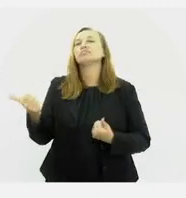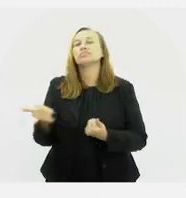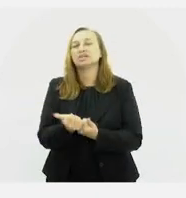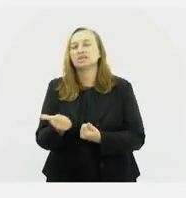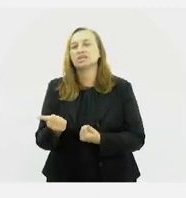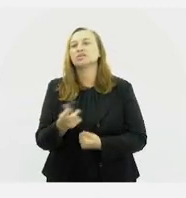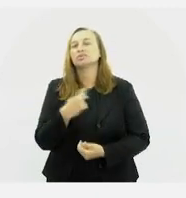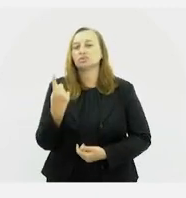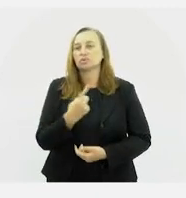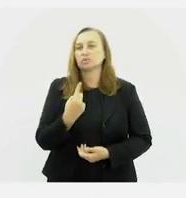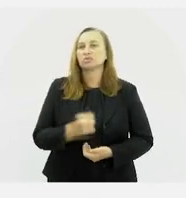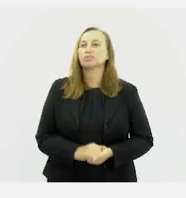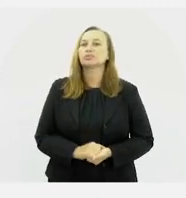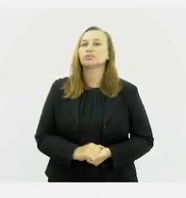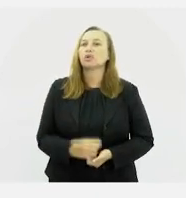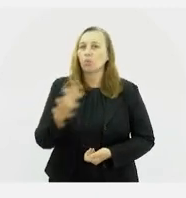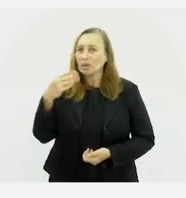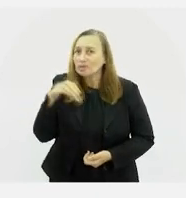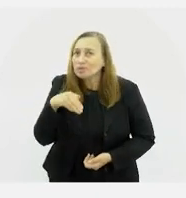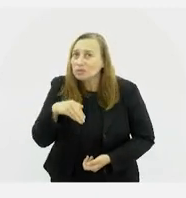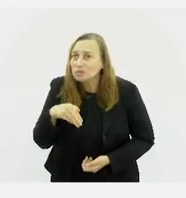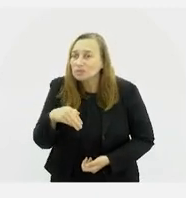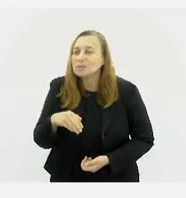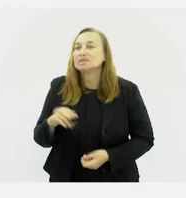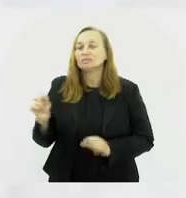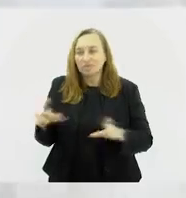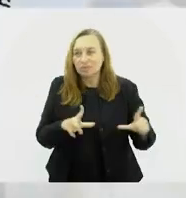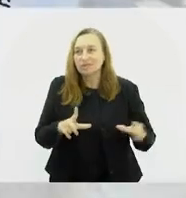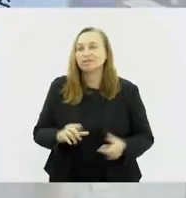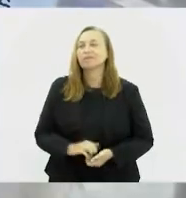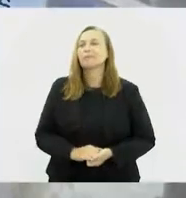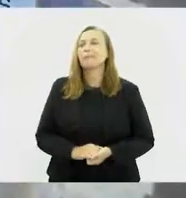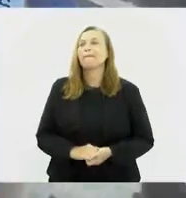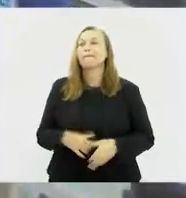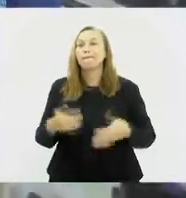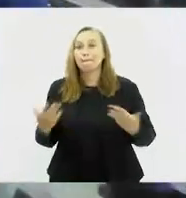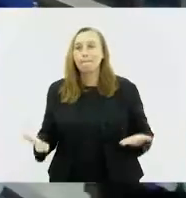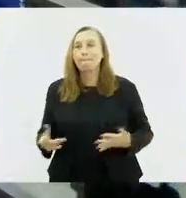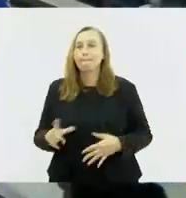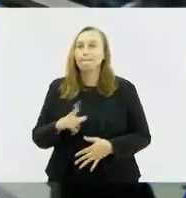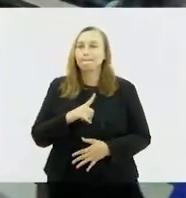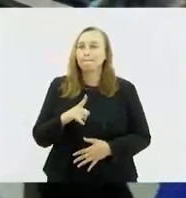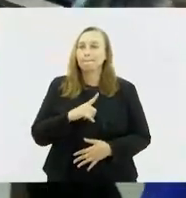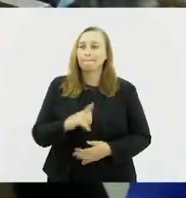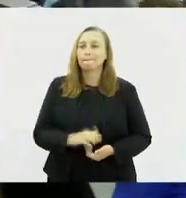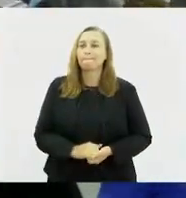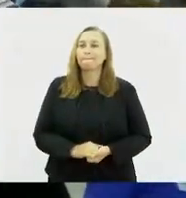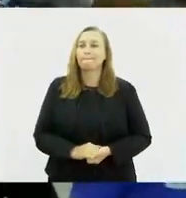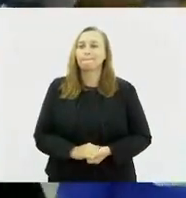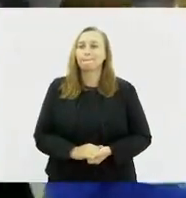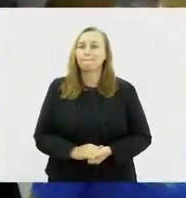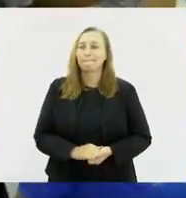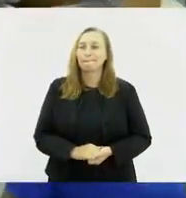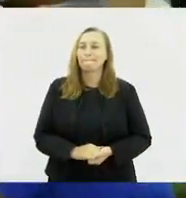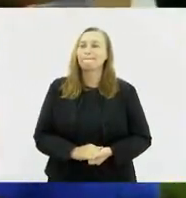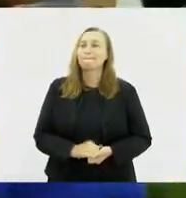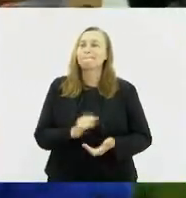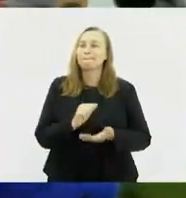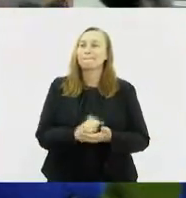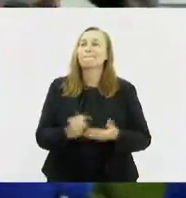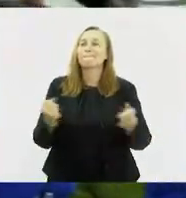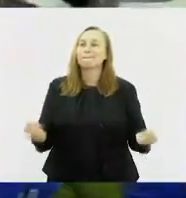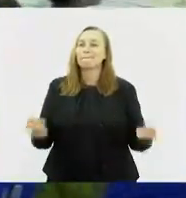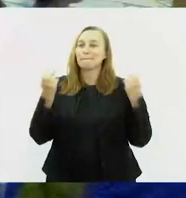conosco. 4 minutos? Pode passar. Então, nós temos lá cuidado médico para a prática de atividade física,